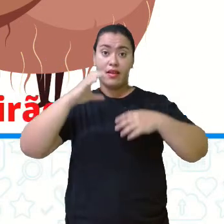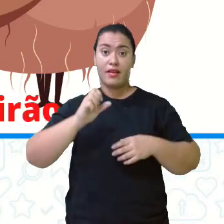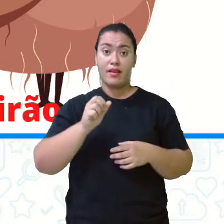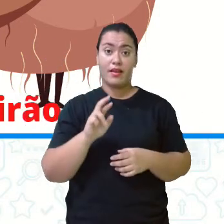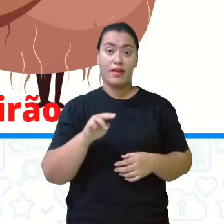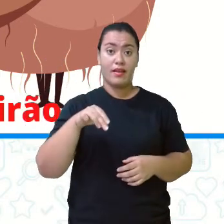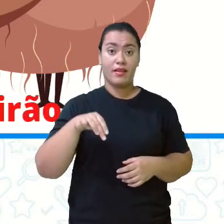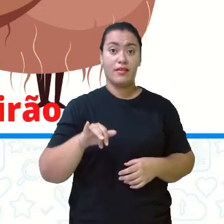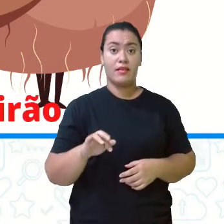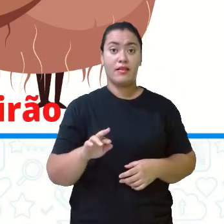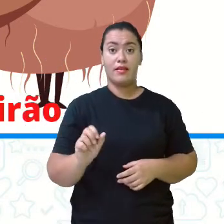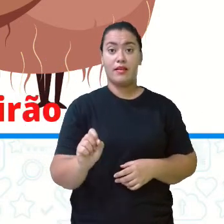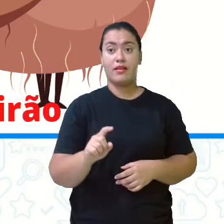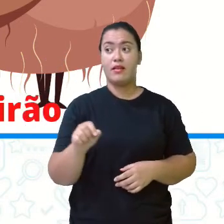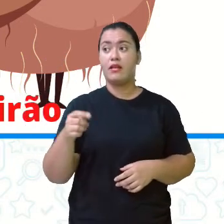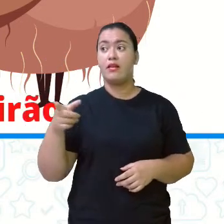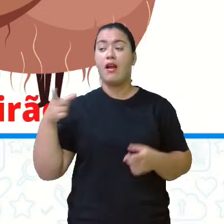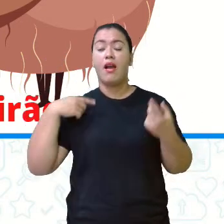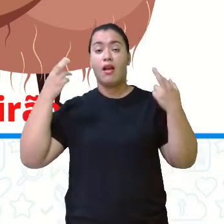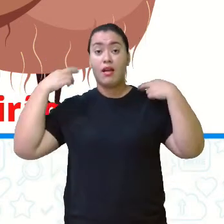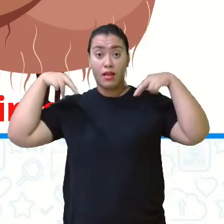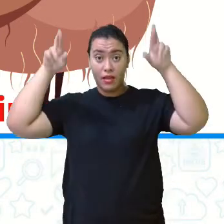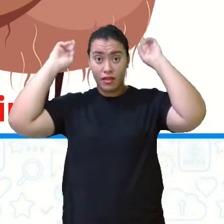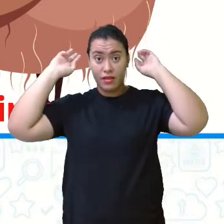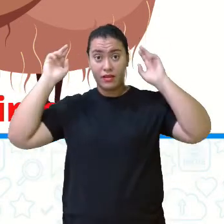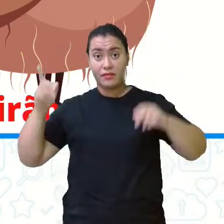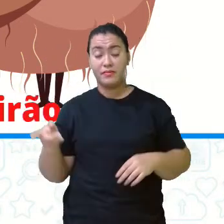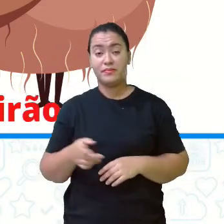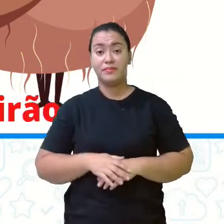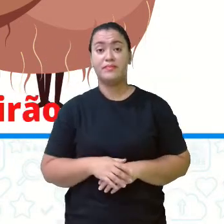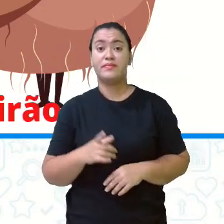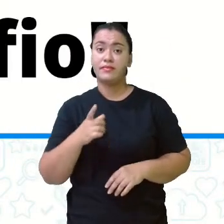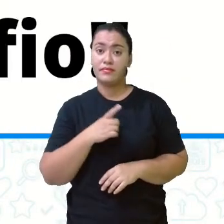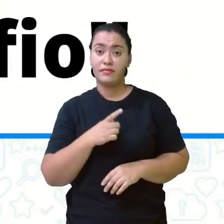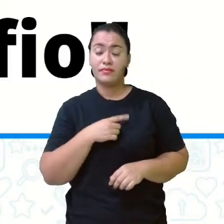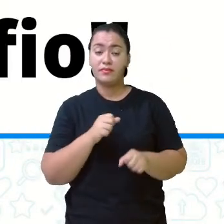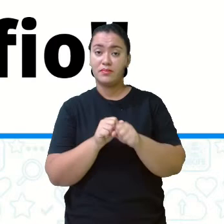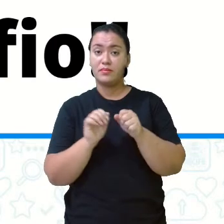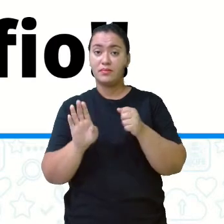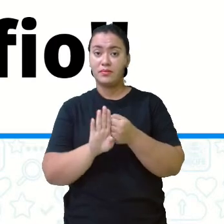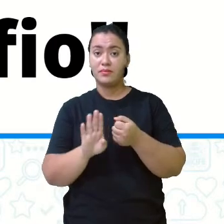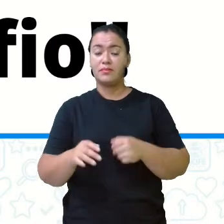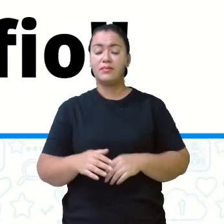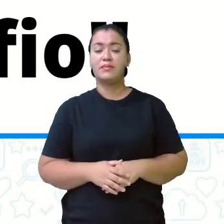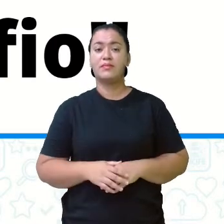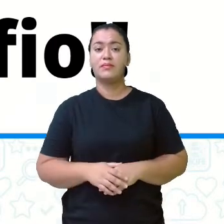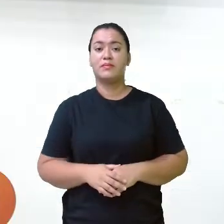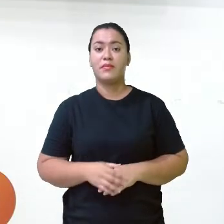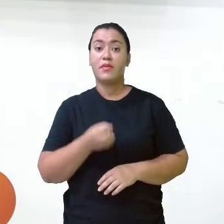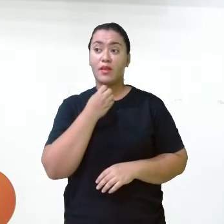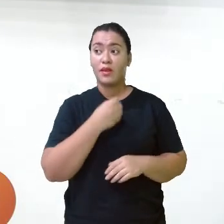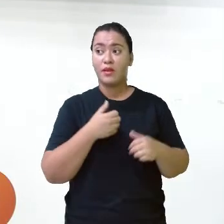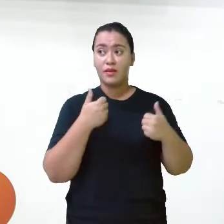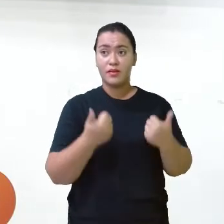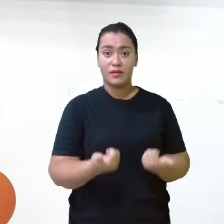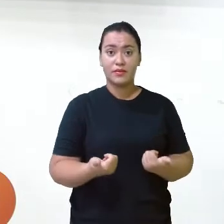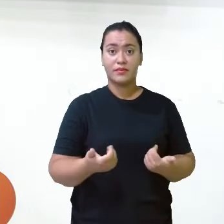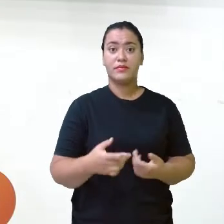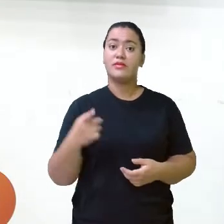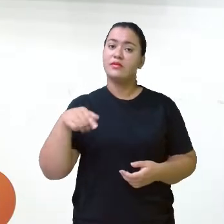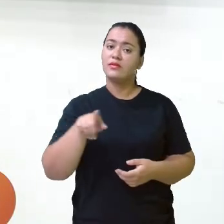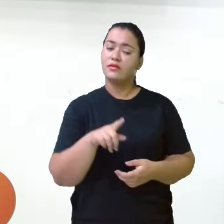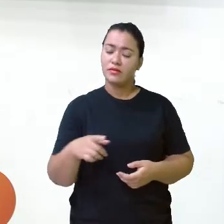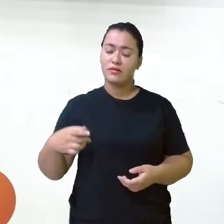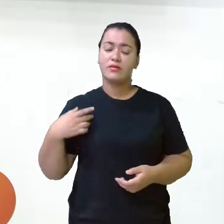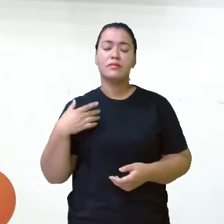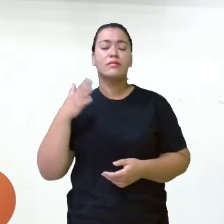as mudanças que o substantivo tem. Muito bem. Eu espero que vocês